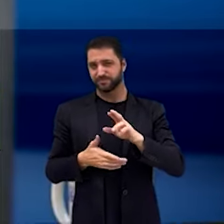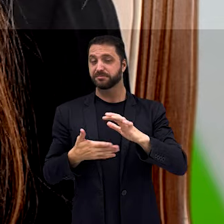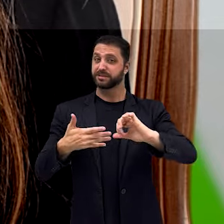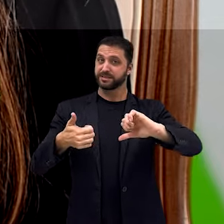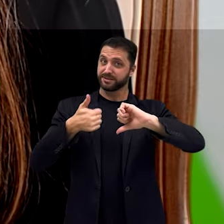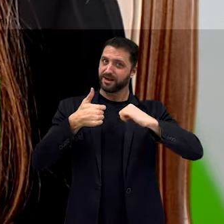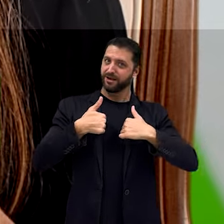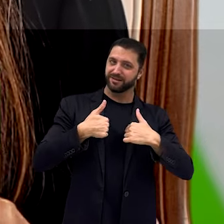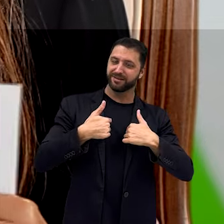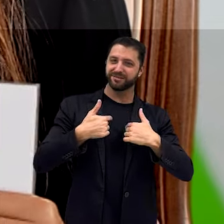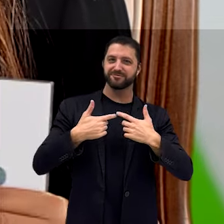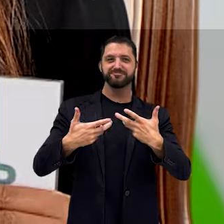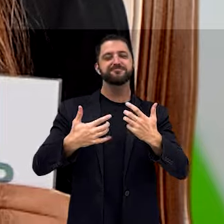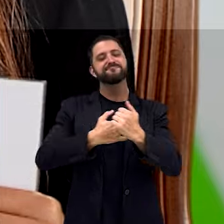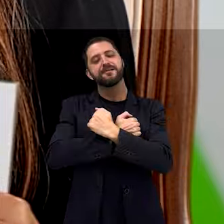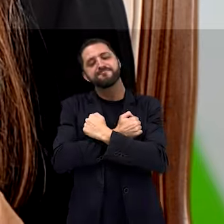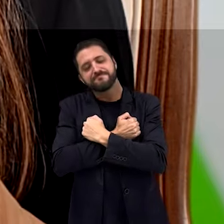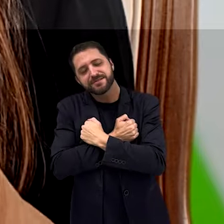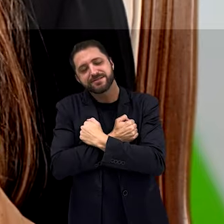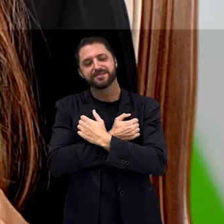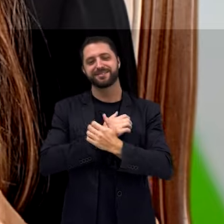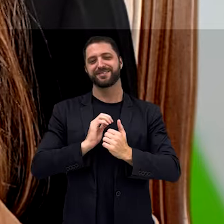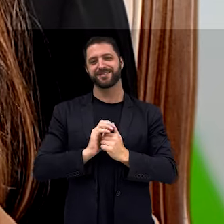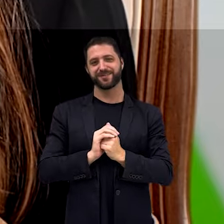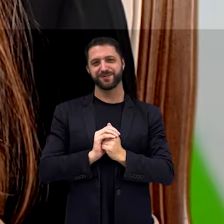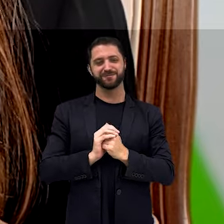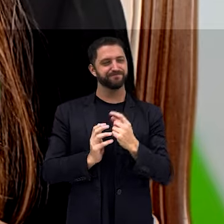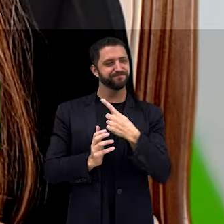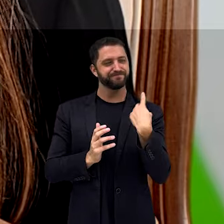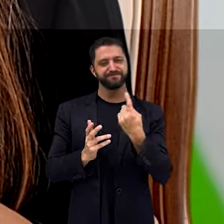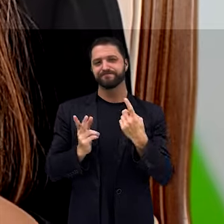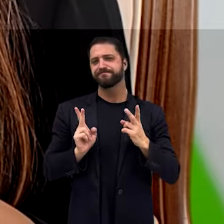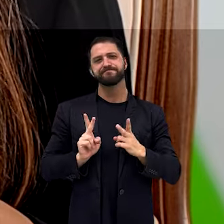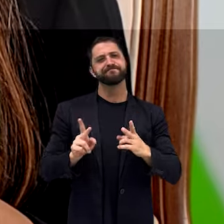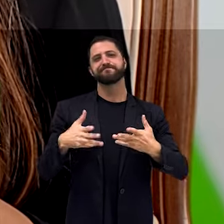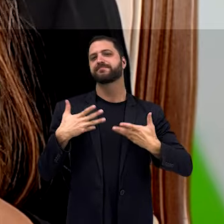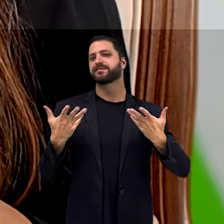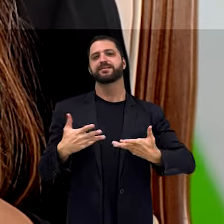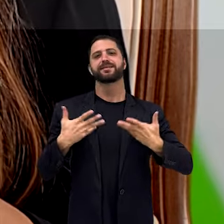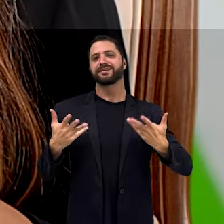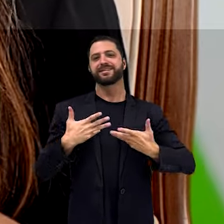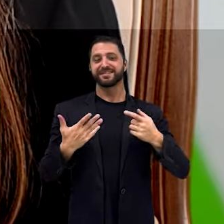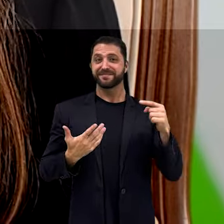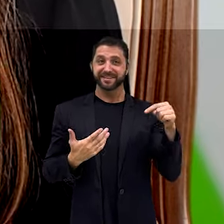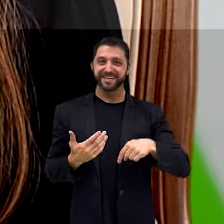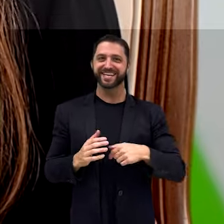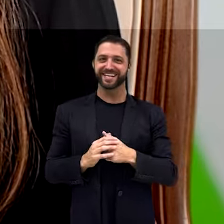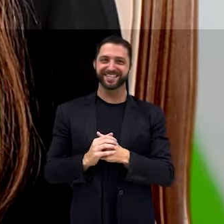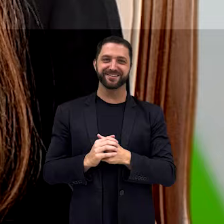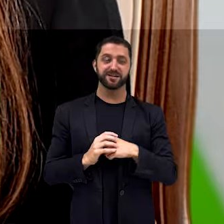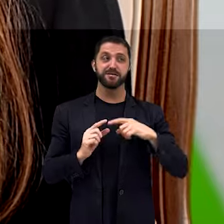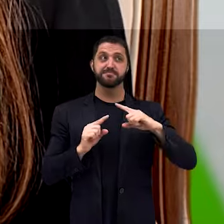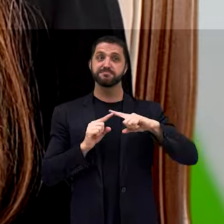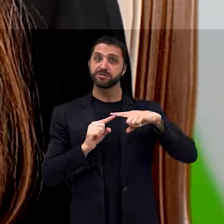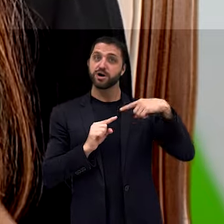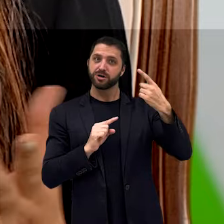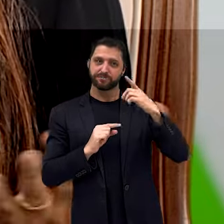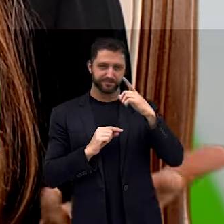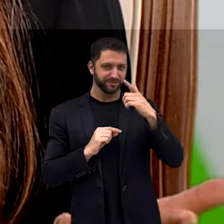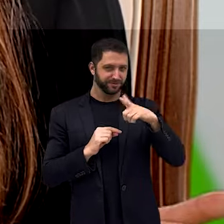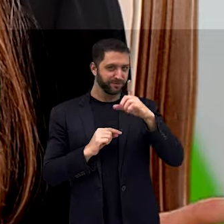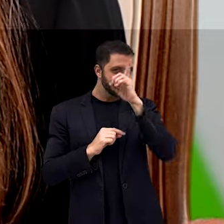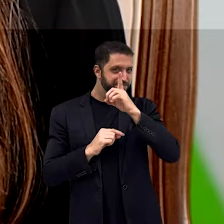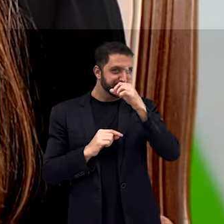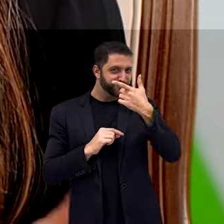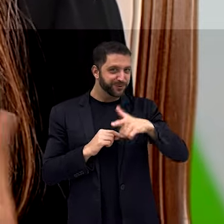também. E eu quero também te dar um abraço, né? Dizer que para a gente é sempre uma alegria muito grande estar aqui. Nosso